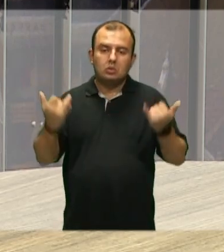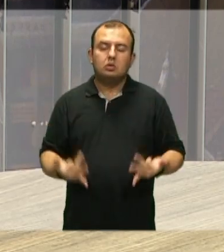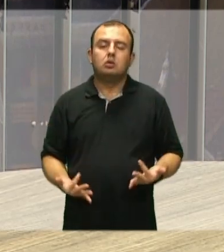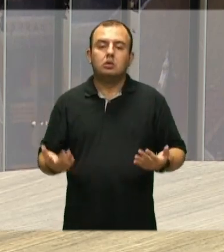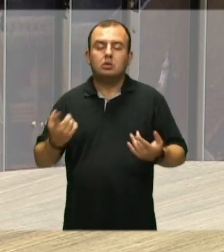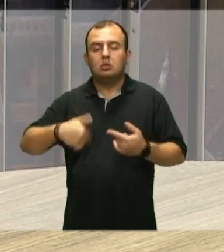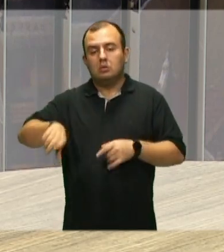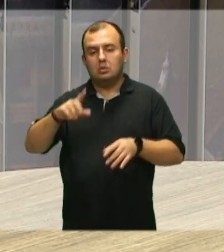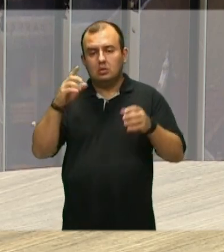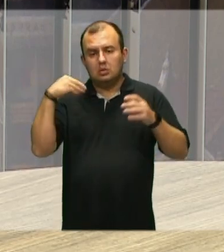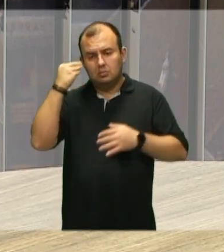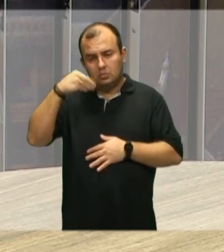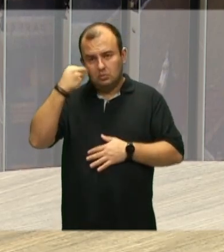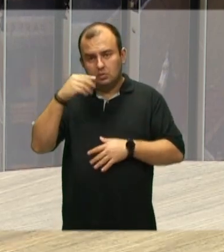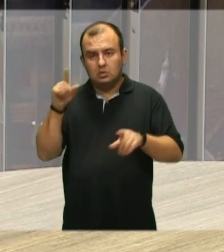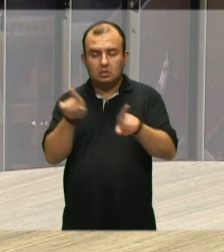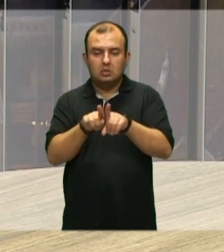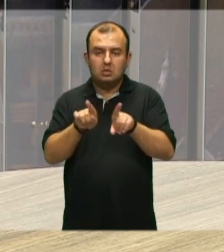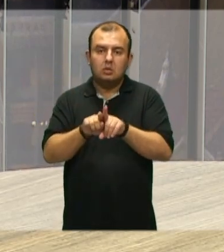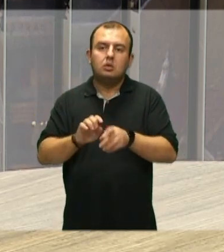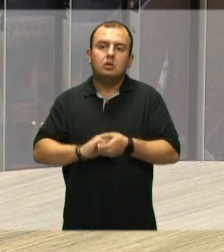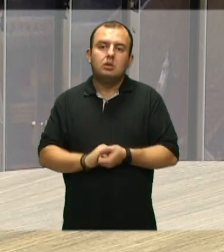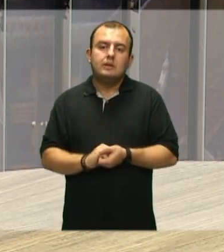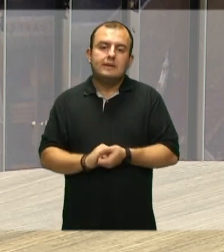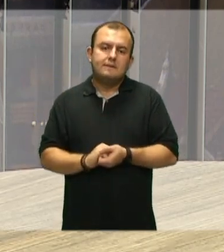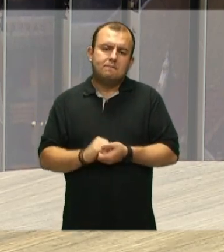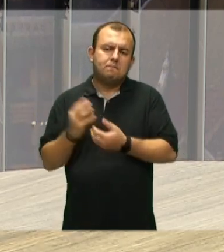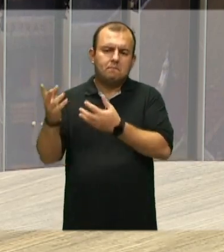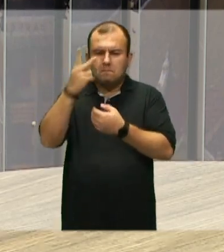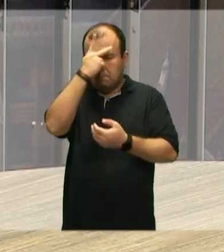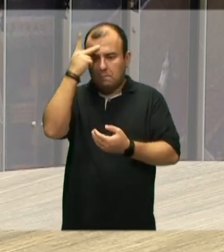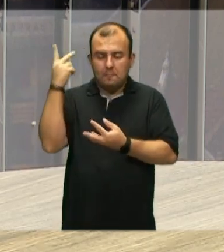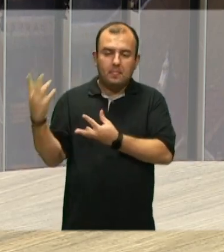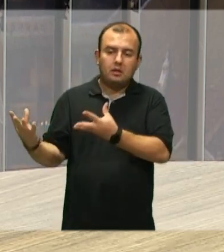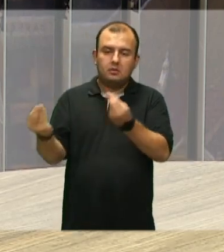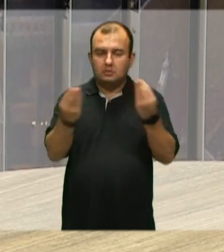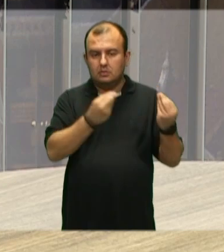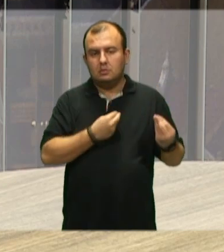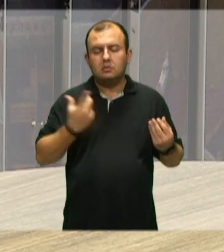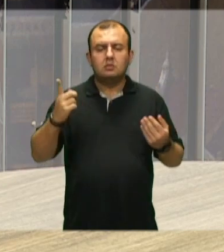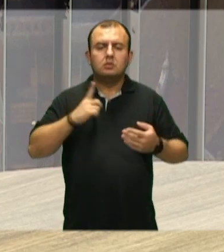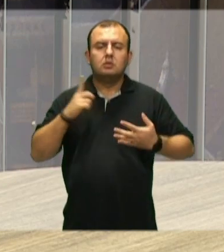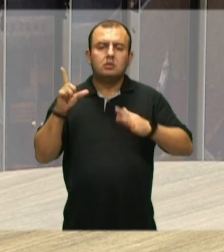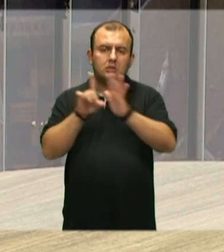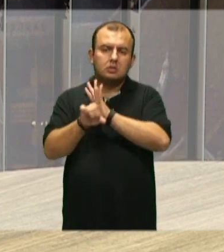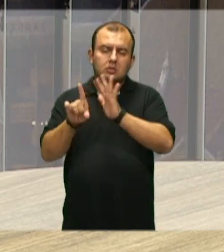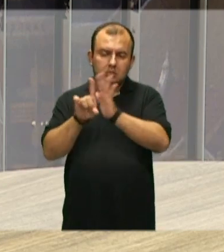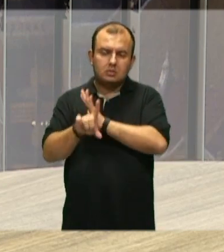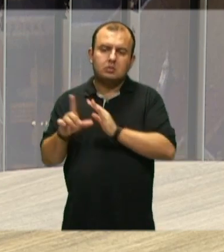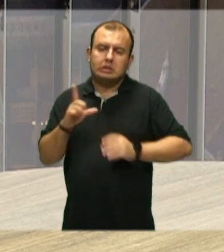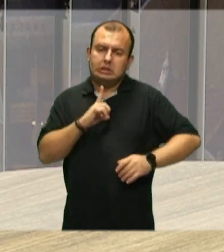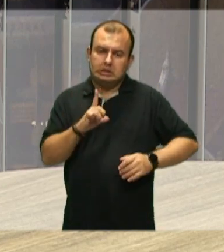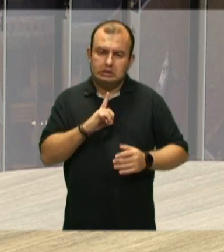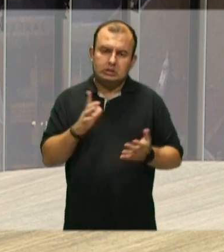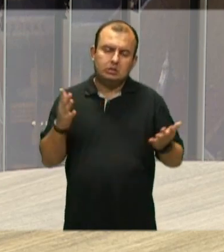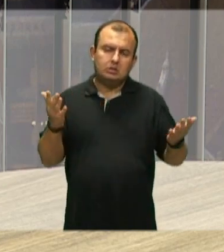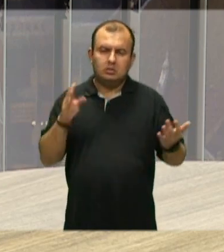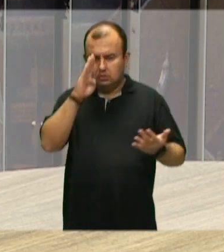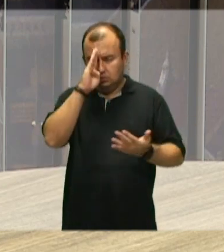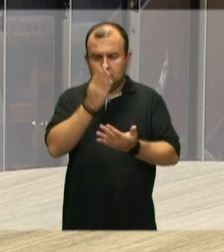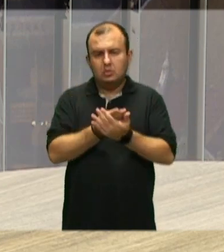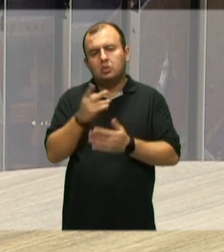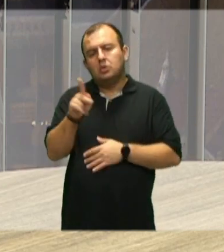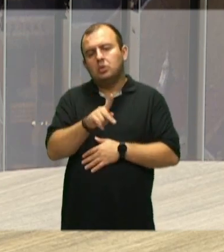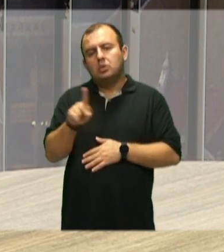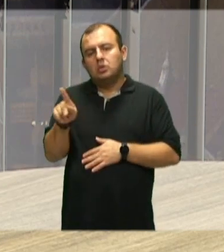e para relato de experiências também, porque, né, muitas pessoas têm suas questões também, desde, eu acredito que os